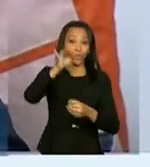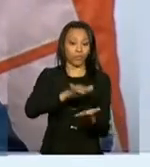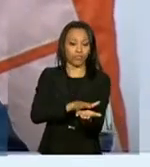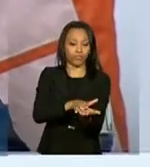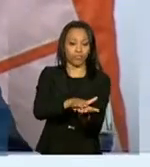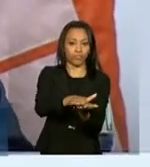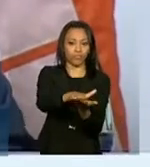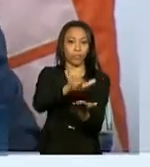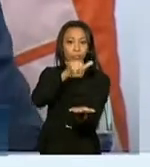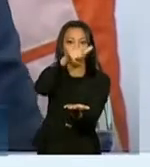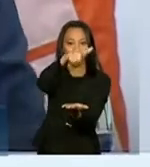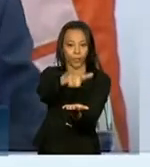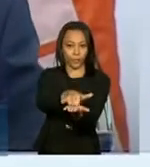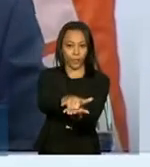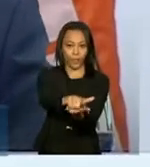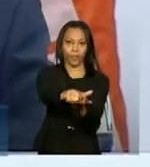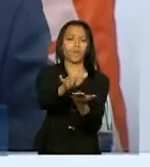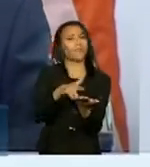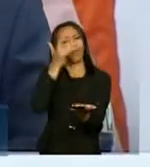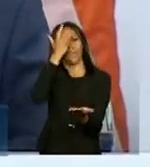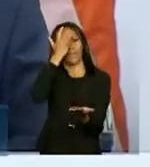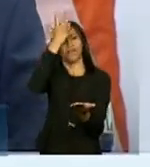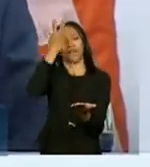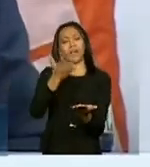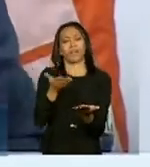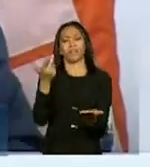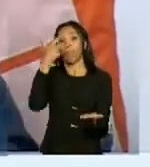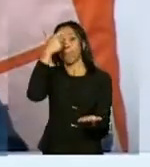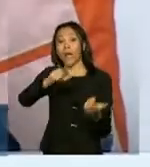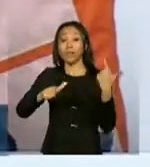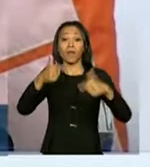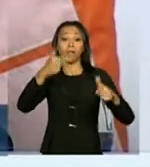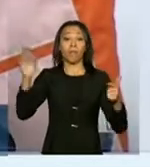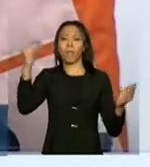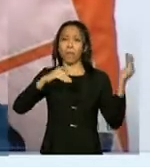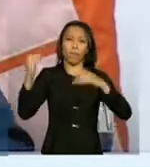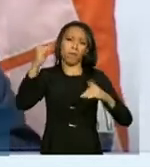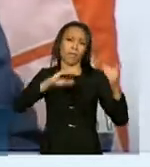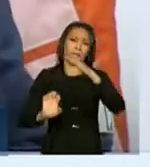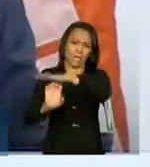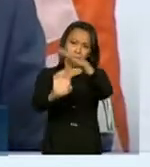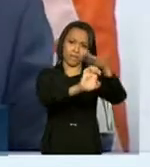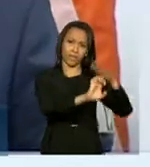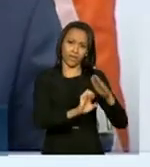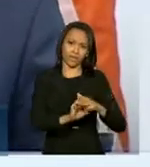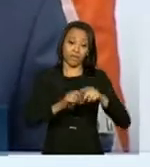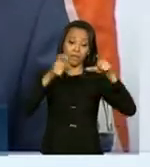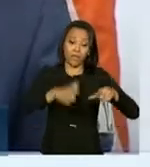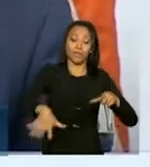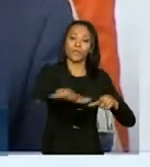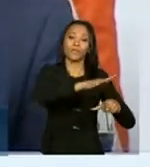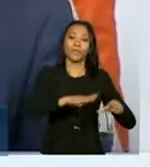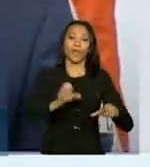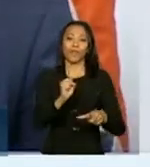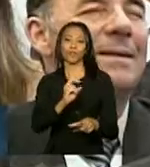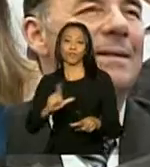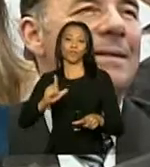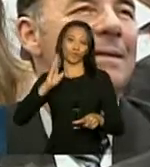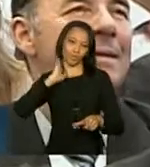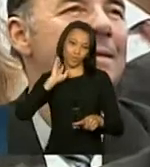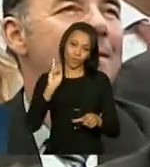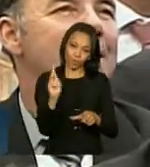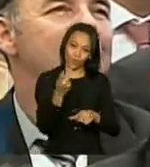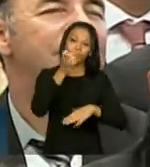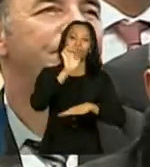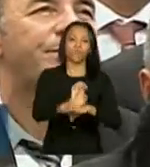aviação, que vai, é claro, facilitar ainda mais a vinda de empresas para essa região sul mineira, que é um grande orgulho do estado